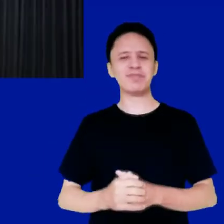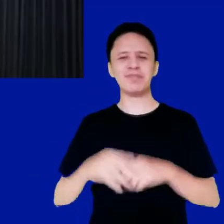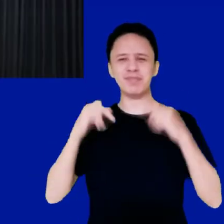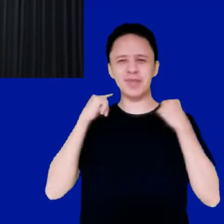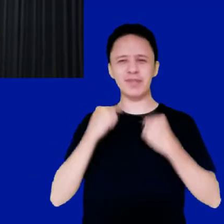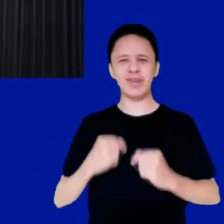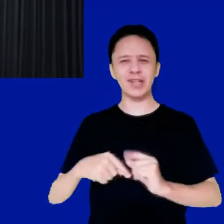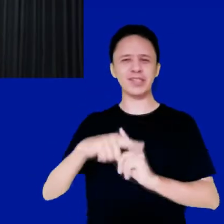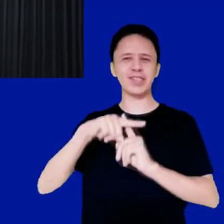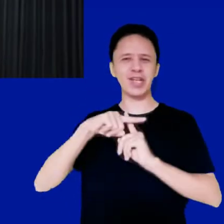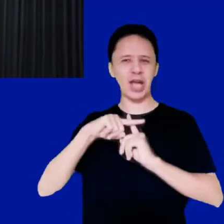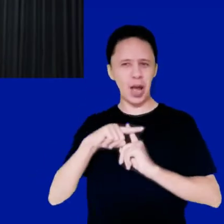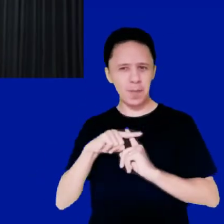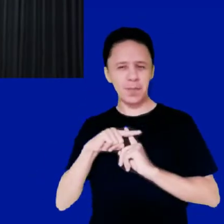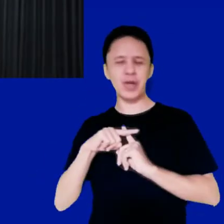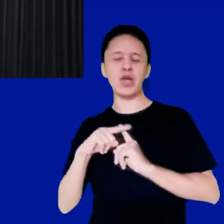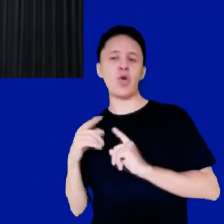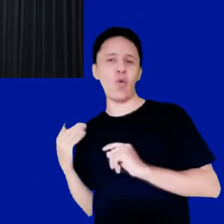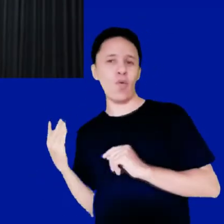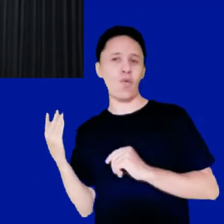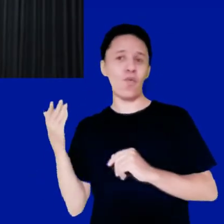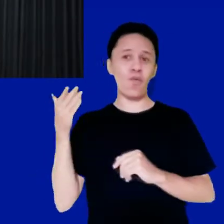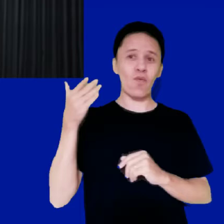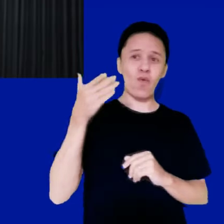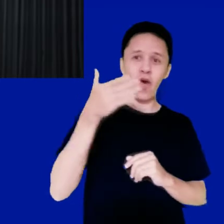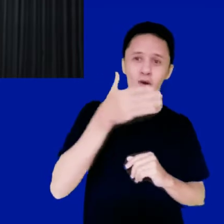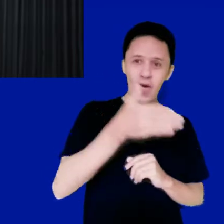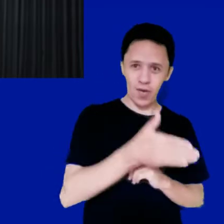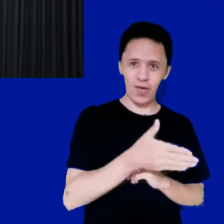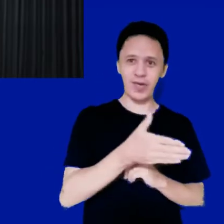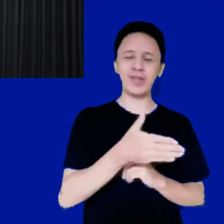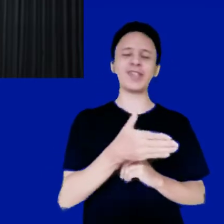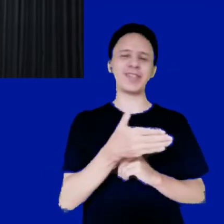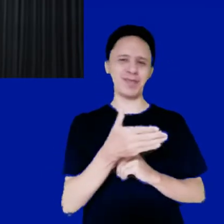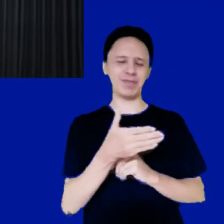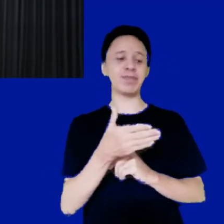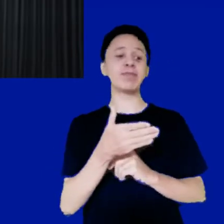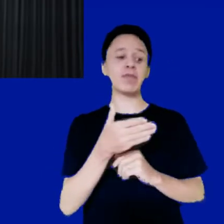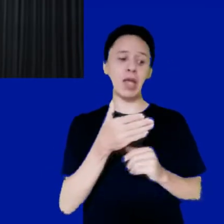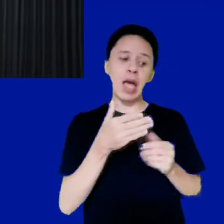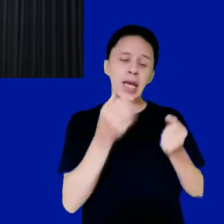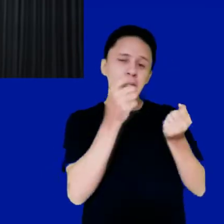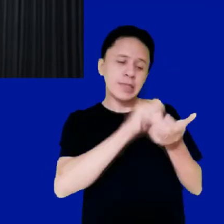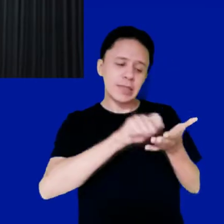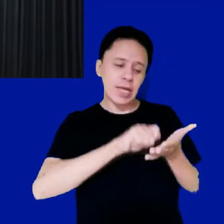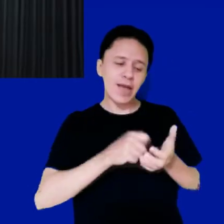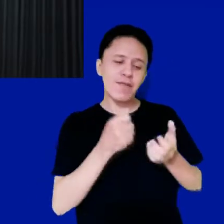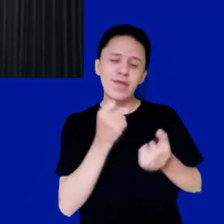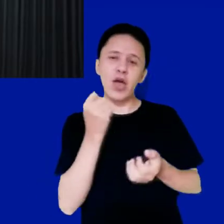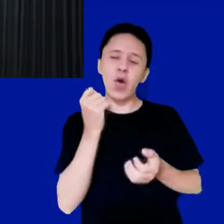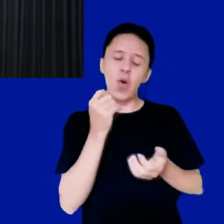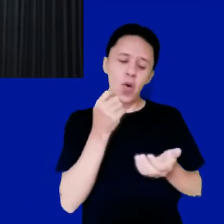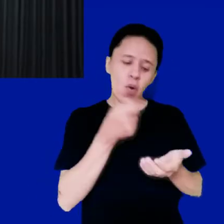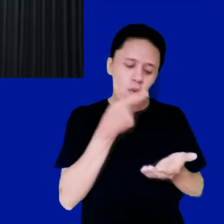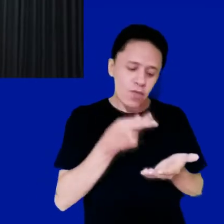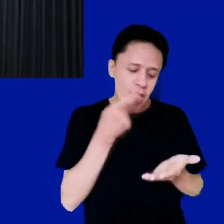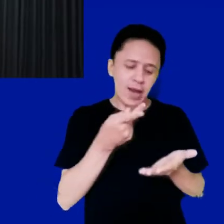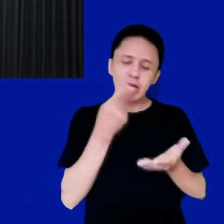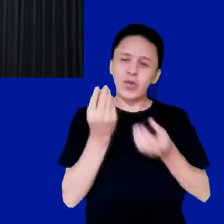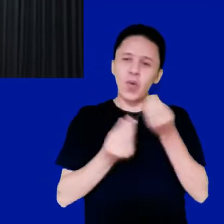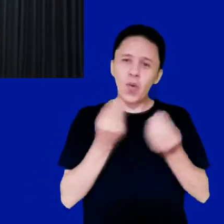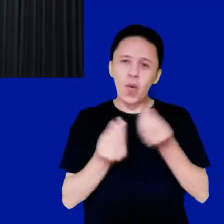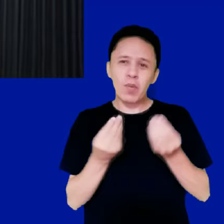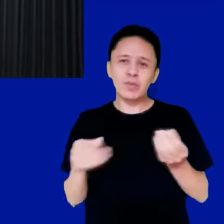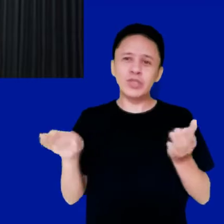nascimento do Brasil, né? Em que o Pero Vaz de Caminha, enviado pelo rei Dom Manuel em Portugal, ele escreve, né, ele